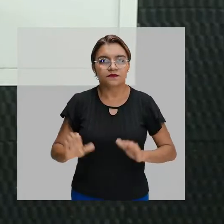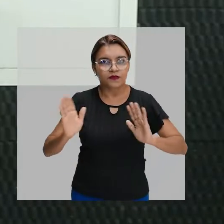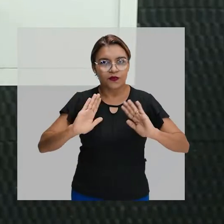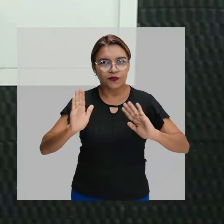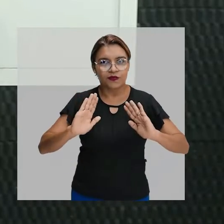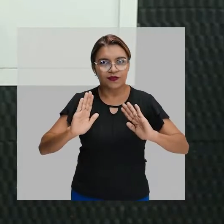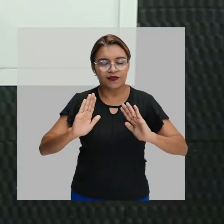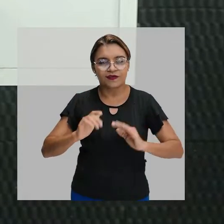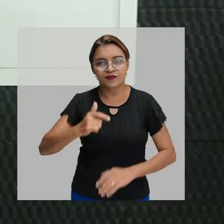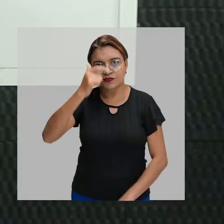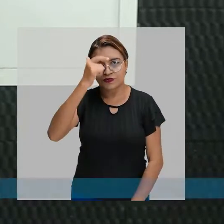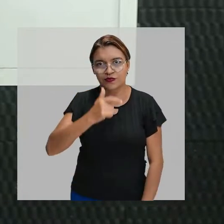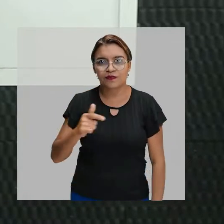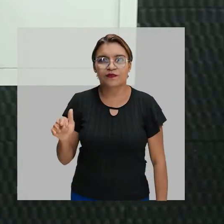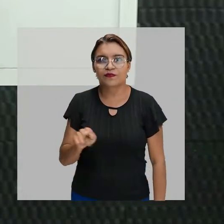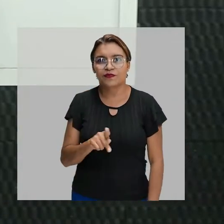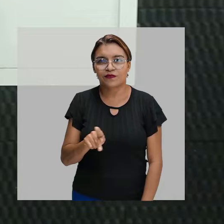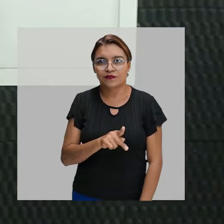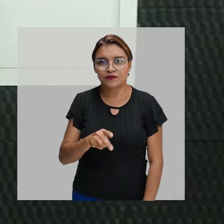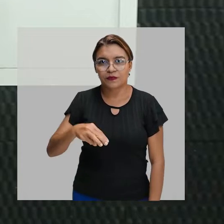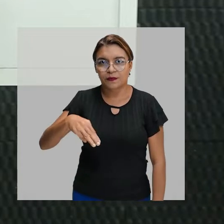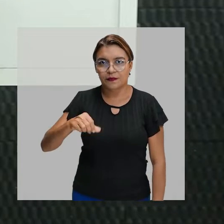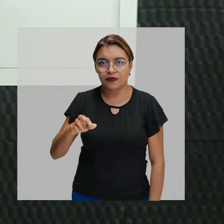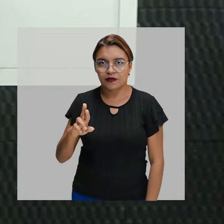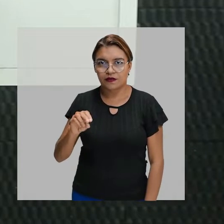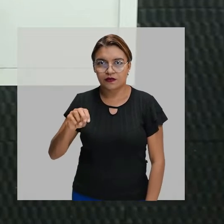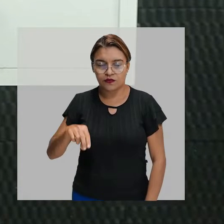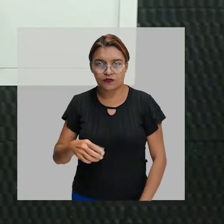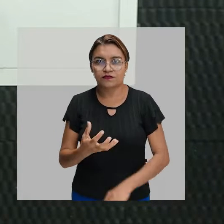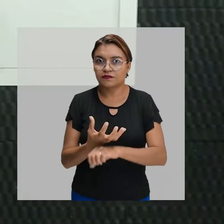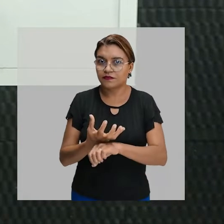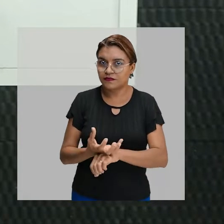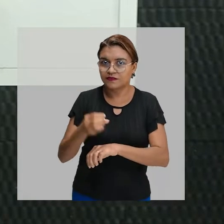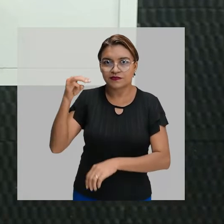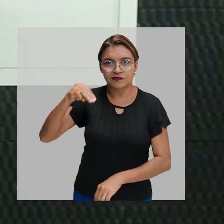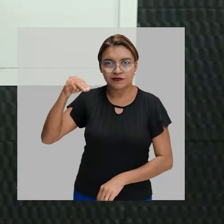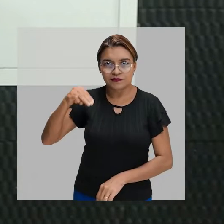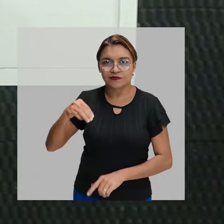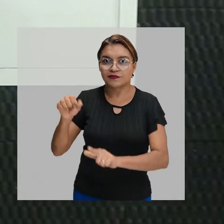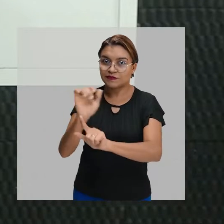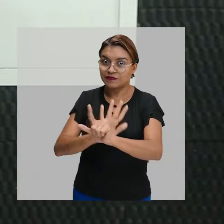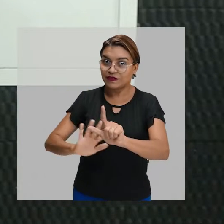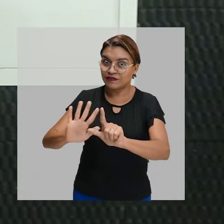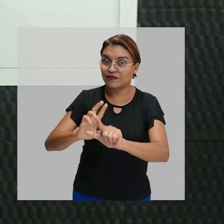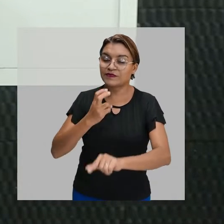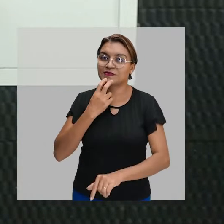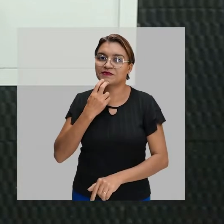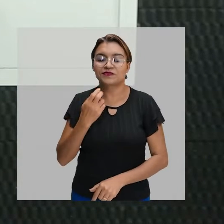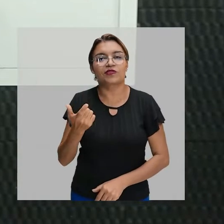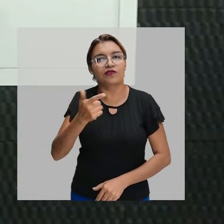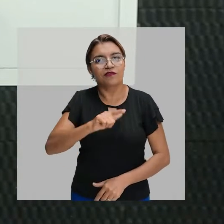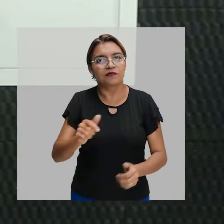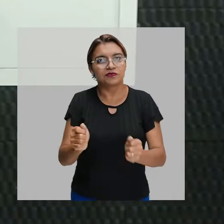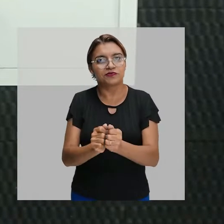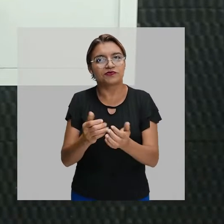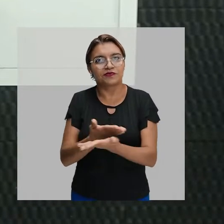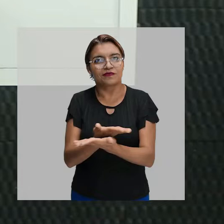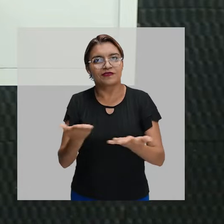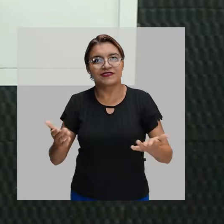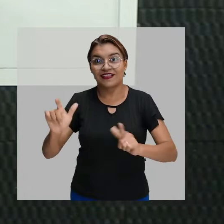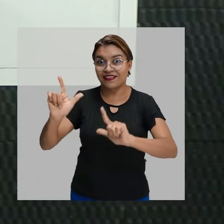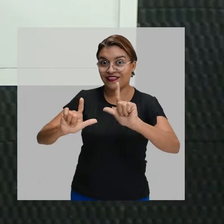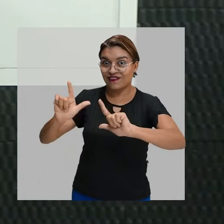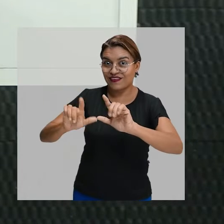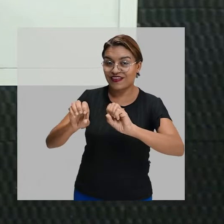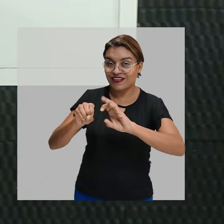o Olá pessoal aqui é o professor Marone Berg pela professora de matemática da plataforma Gonçalves Dias mais uma vez com vocês aqui na TV